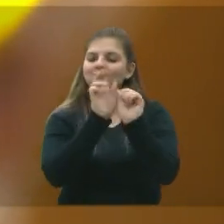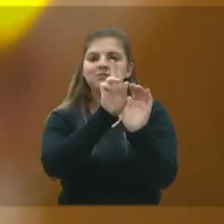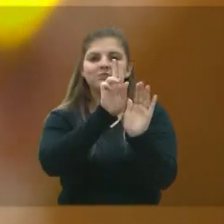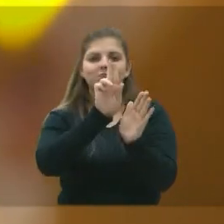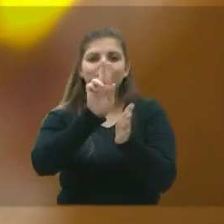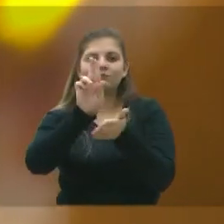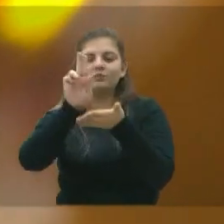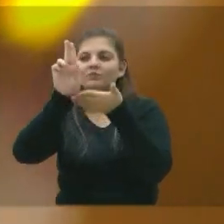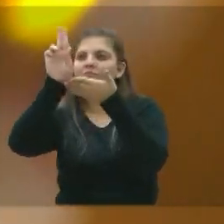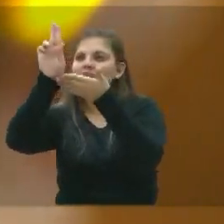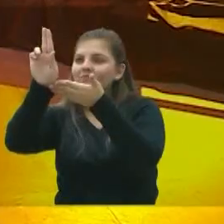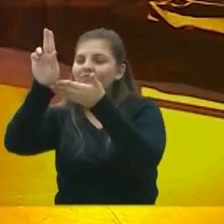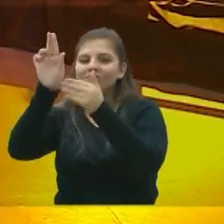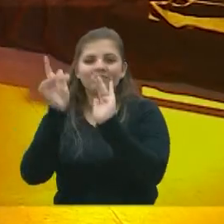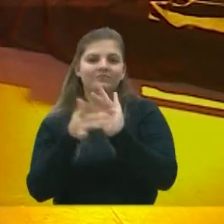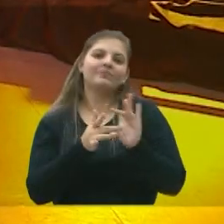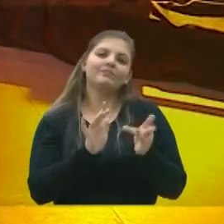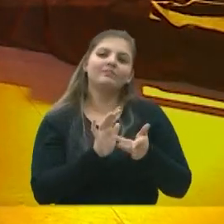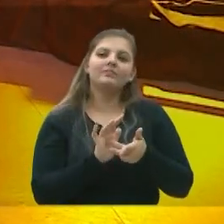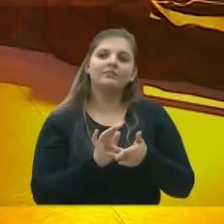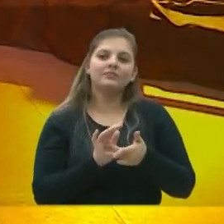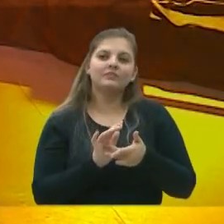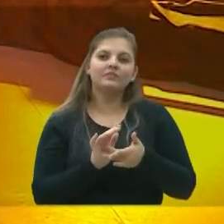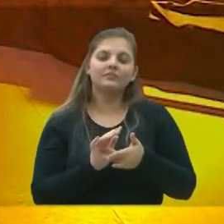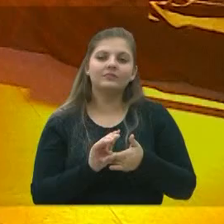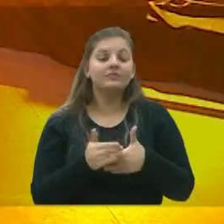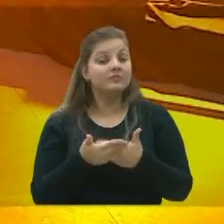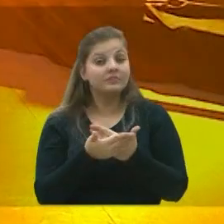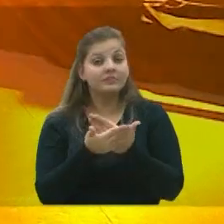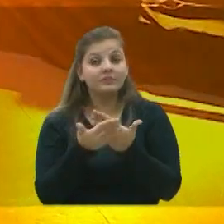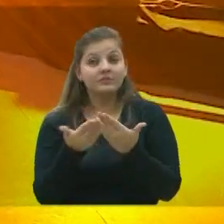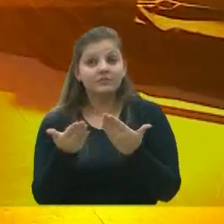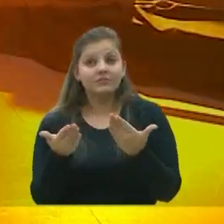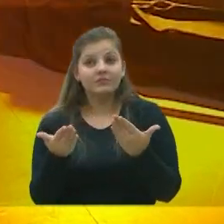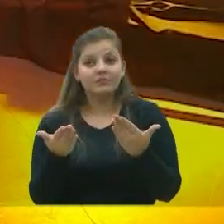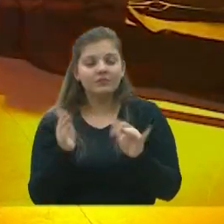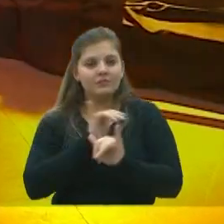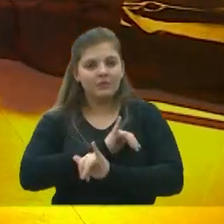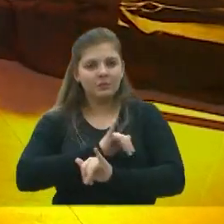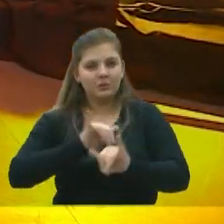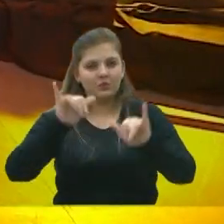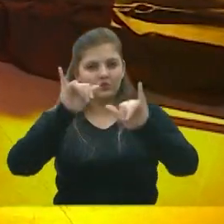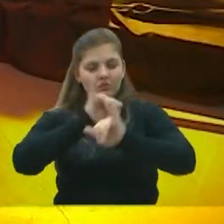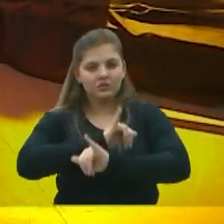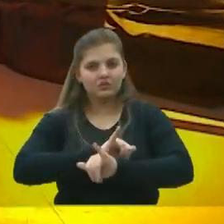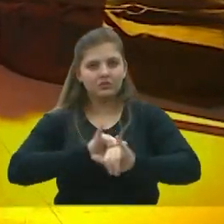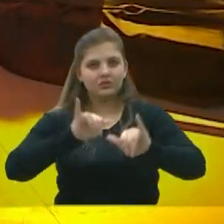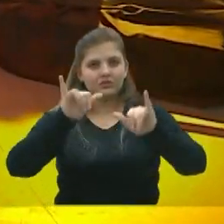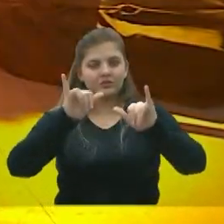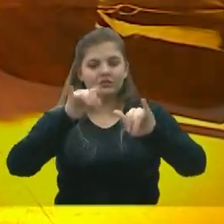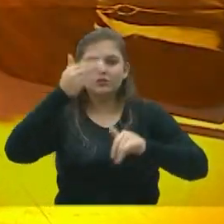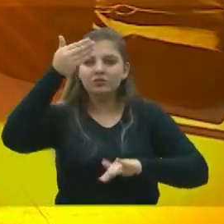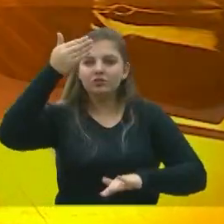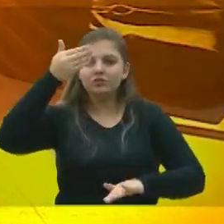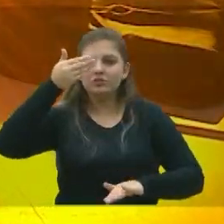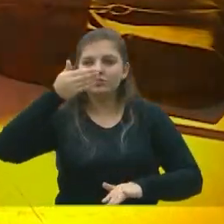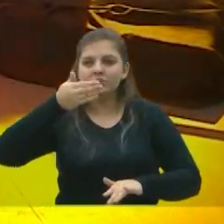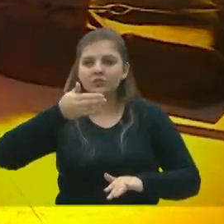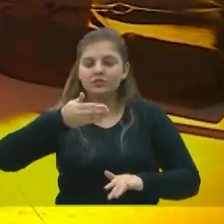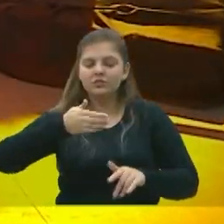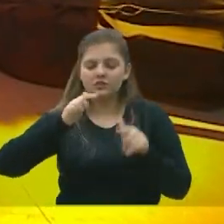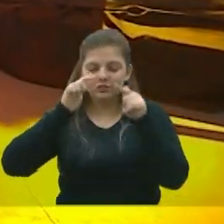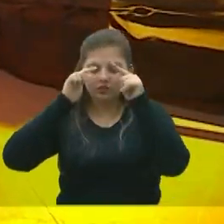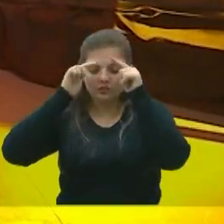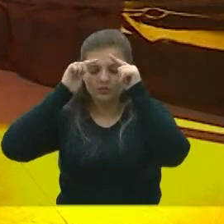nome de Jesus. Você agora vai profetizar diante do Rei